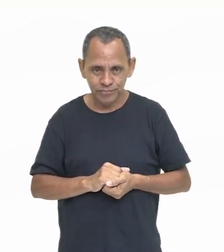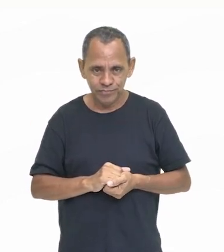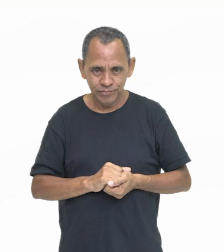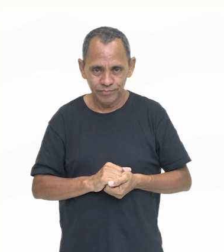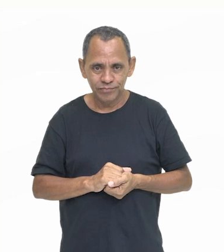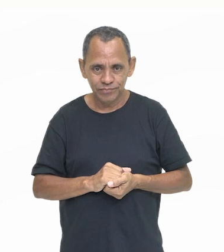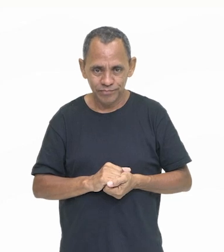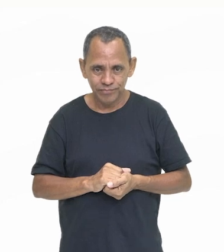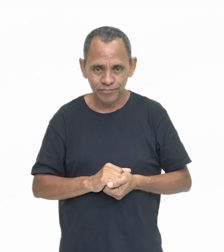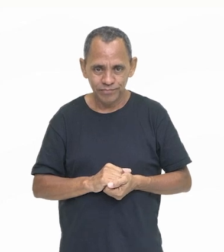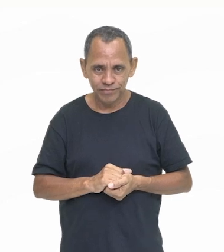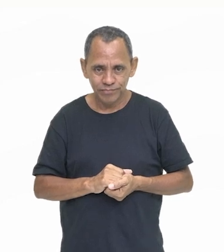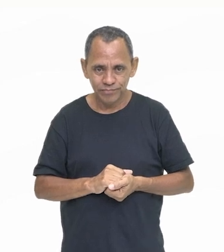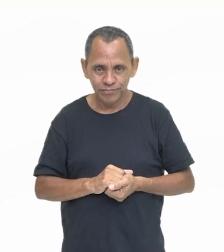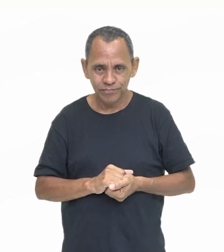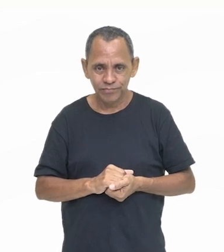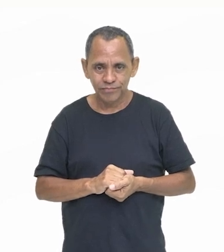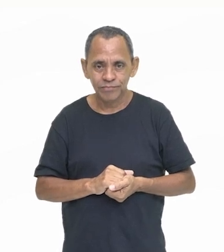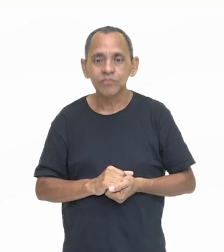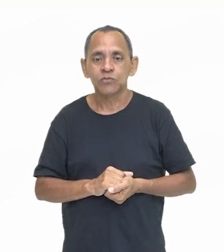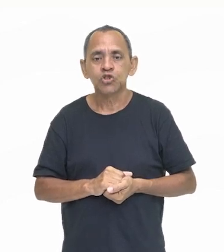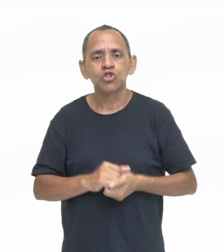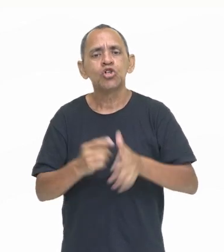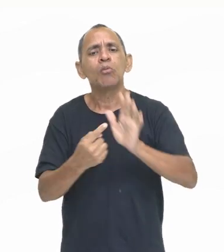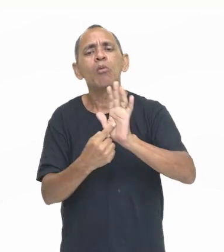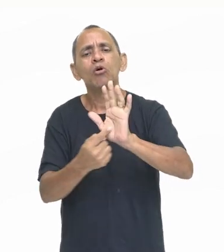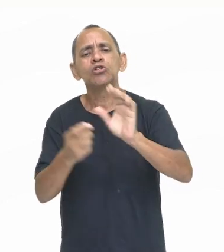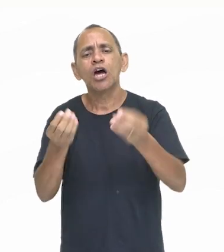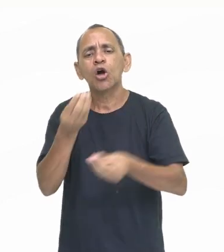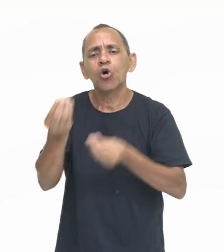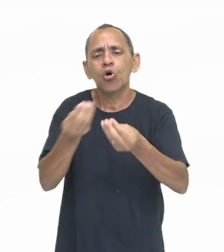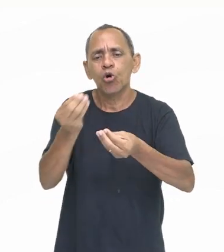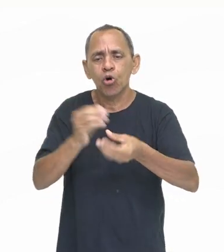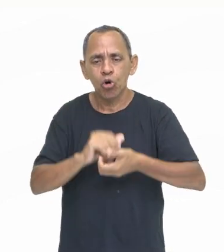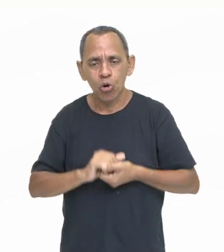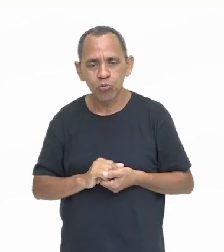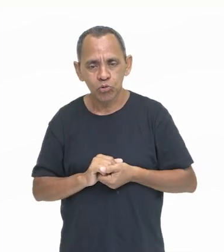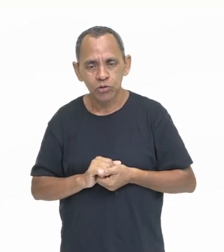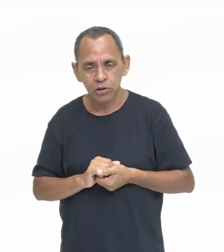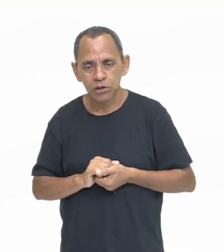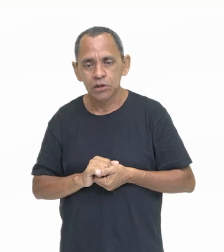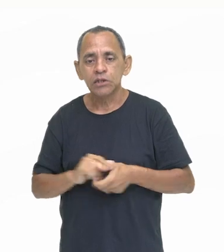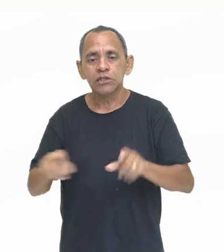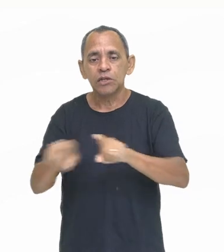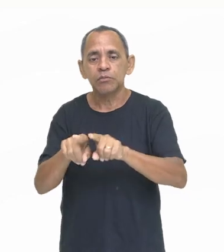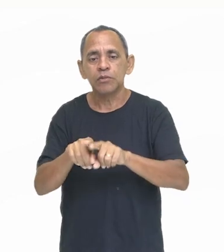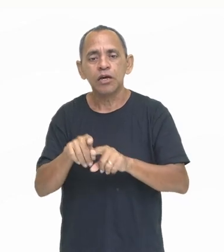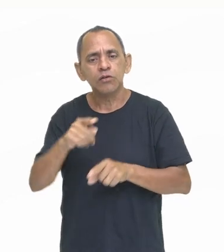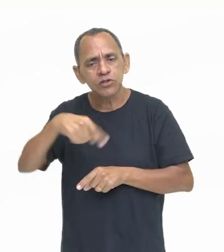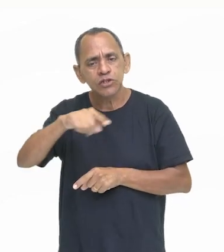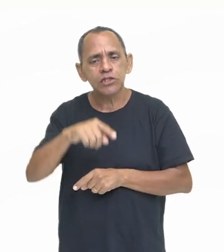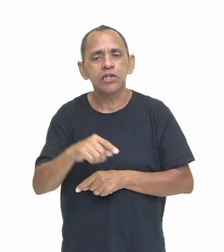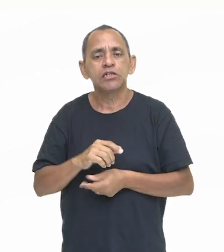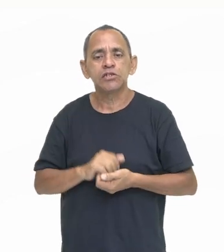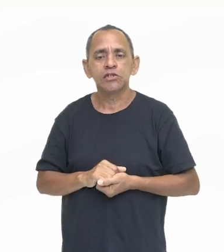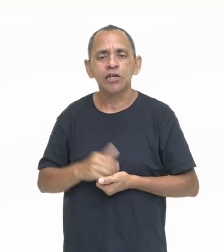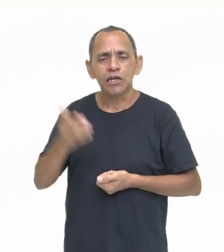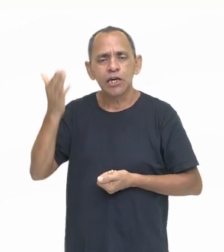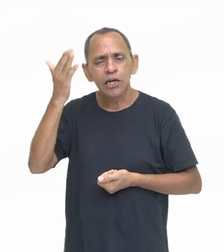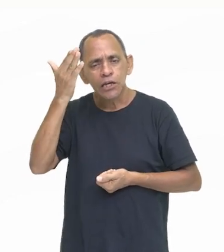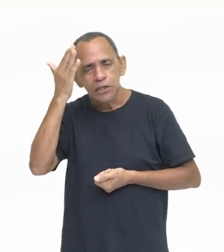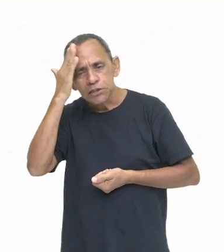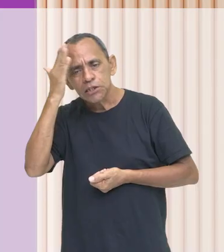isso como função. Então, só para destacar mais uma vez para você, tá? Só